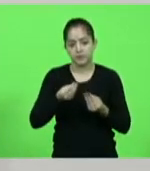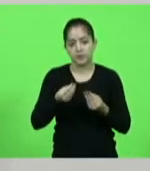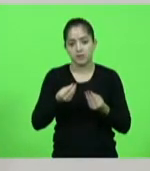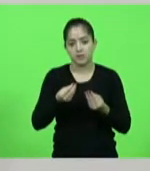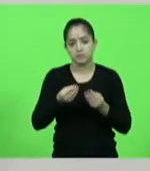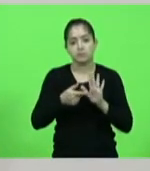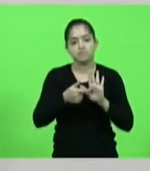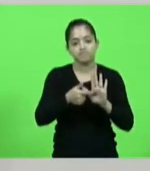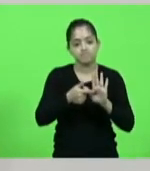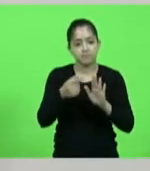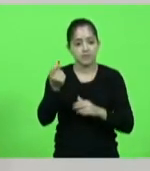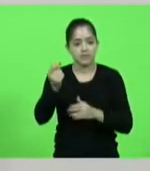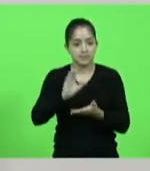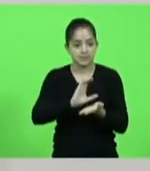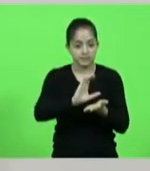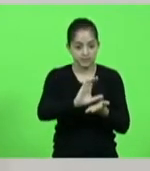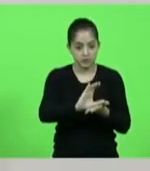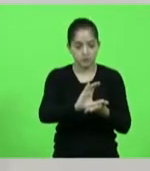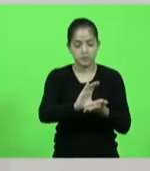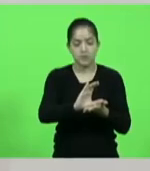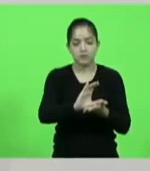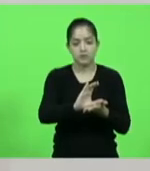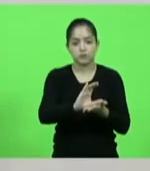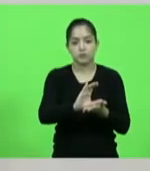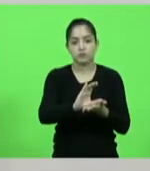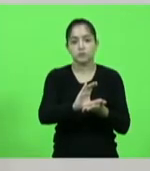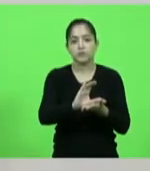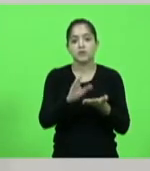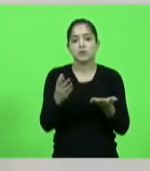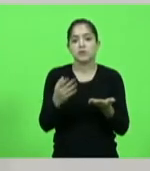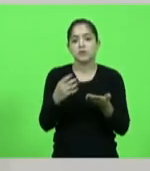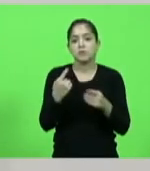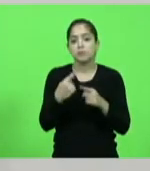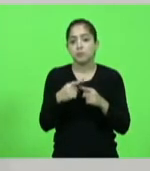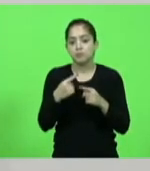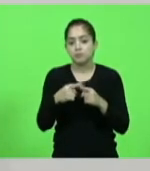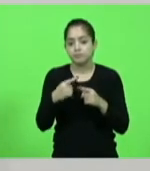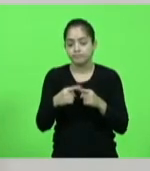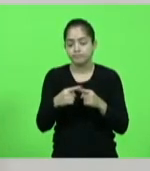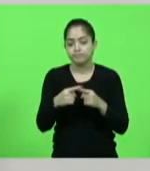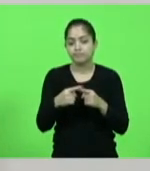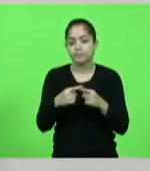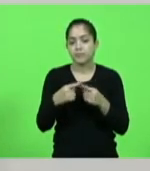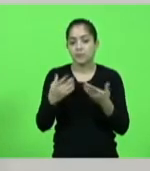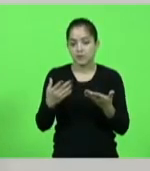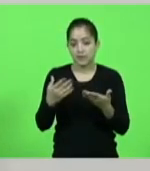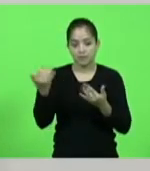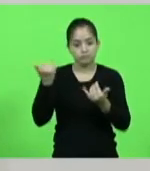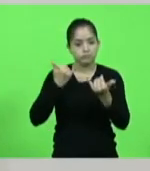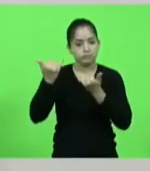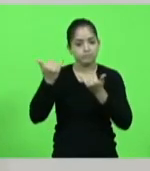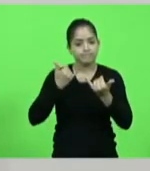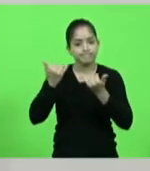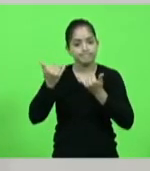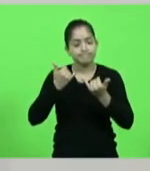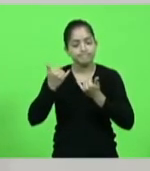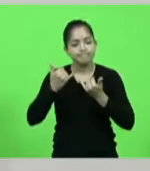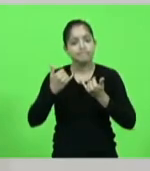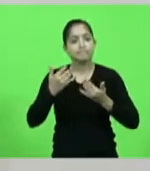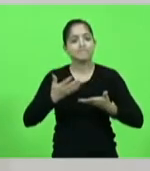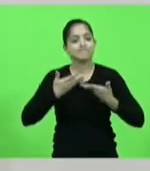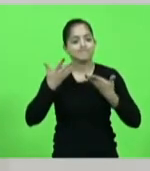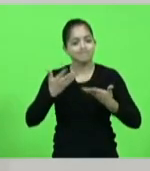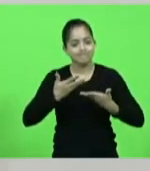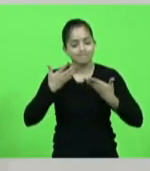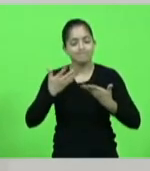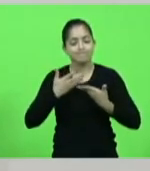desse investimento na cidade de Joinville. E por que eu digo que recebi essa notícia e fiquei muitíssimo alegre, muito